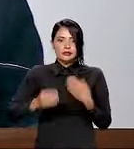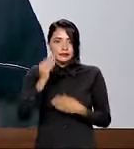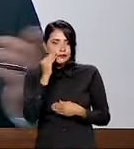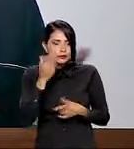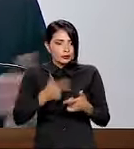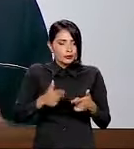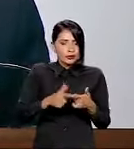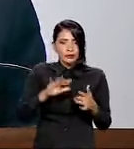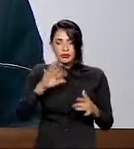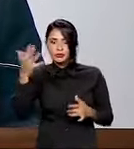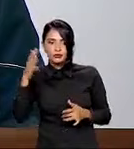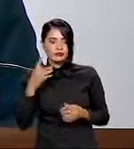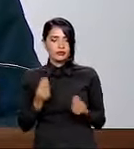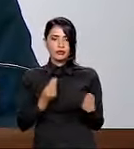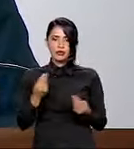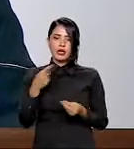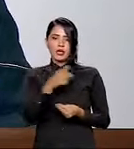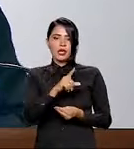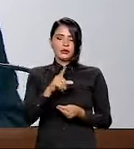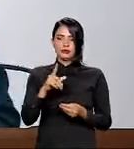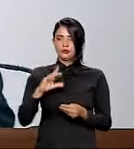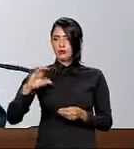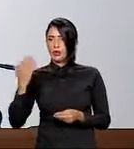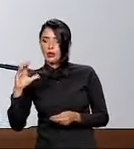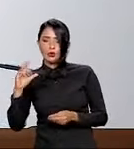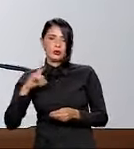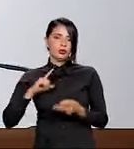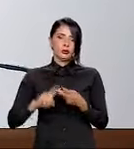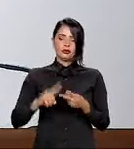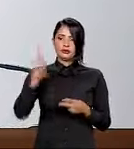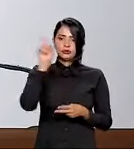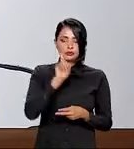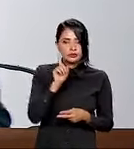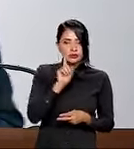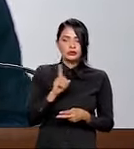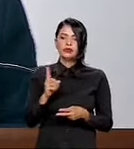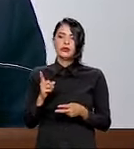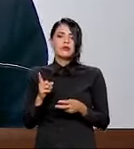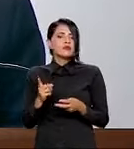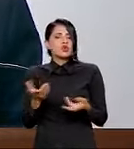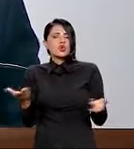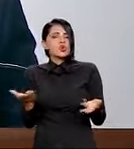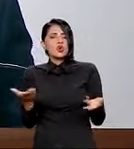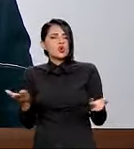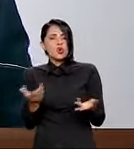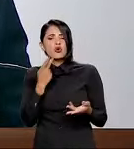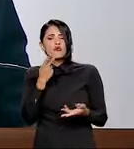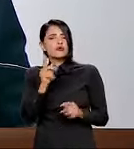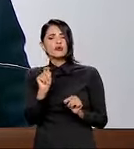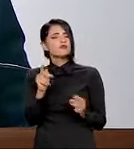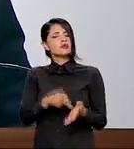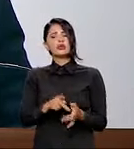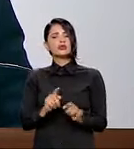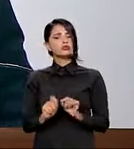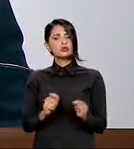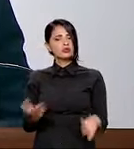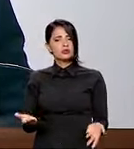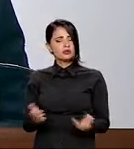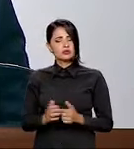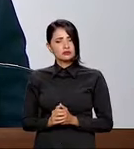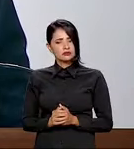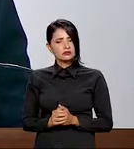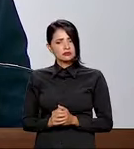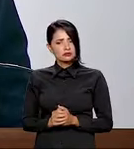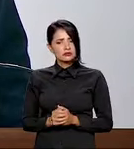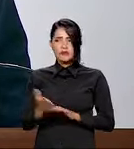algum problema, seja com a Colômbia, seja com os Estados Unidos. Agora, o que é que eu disse, na verdade? É que